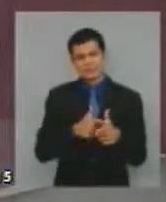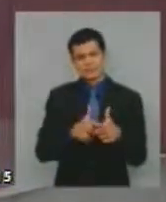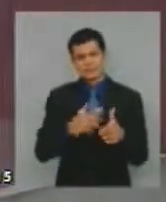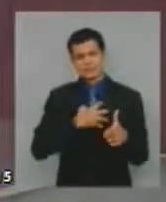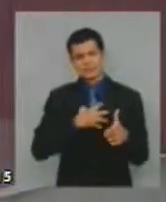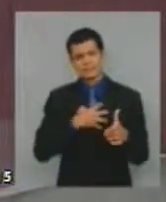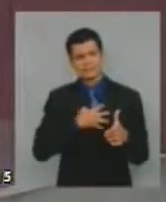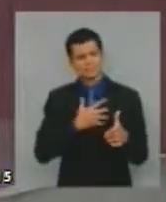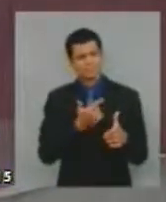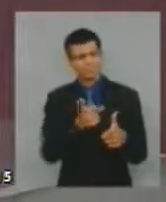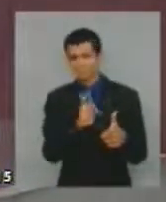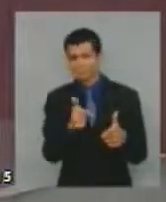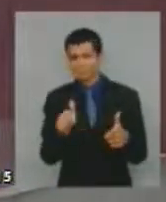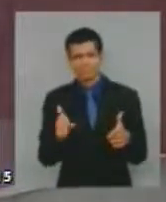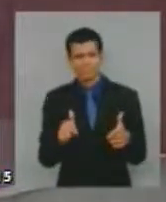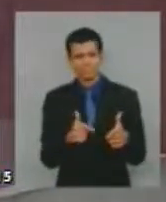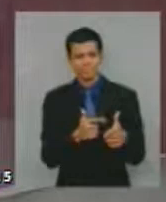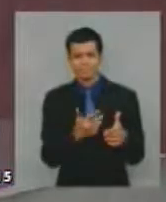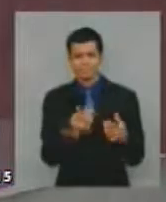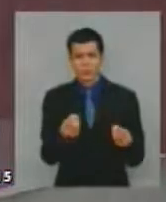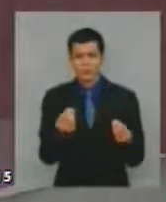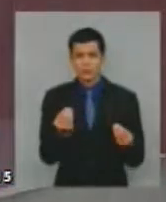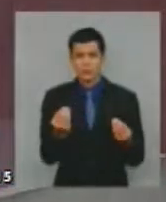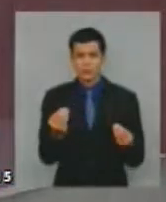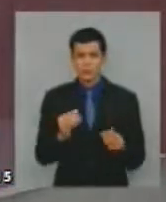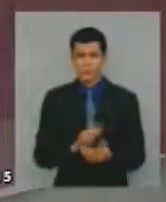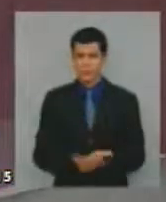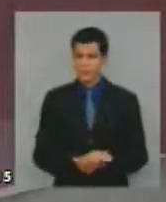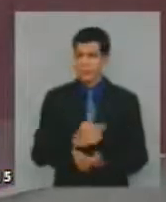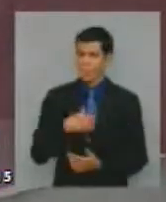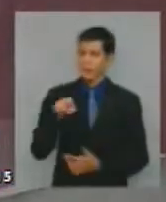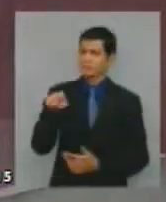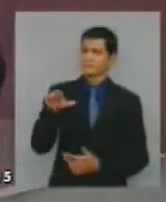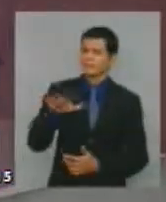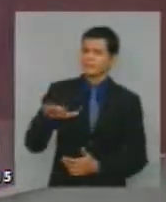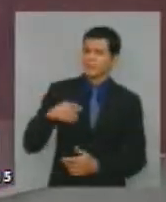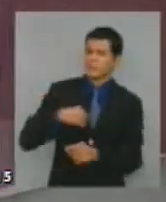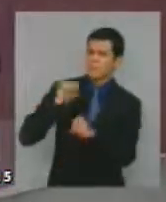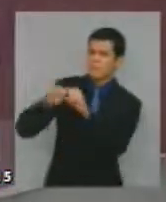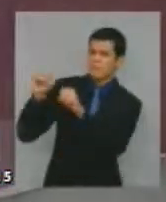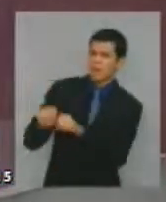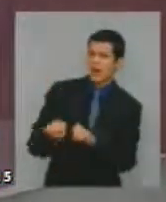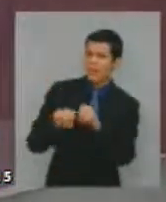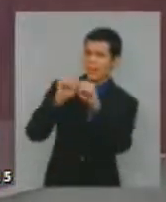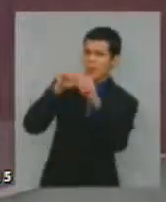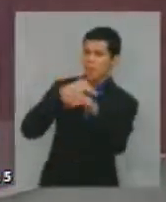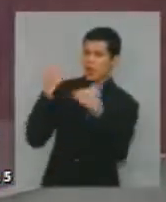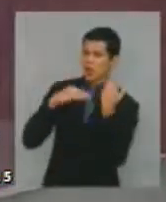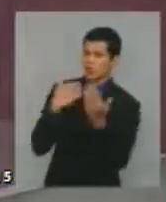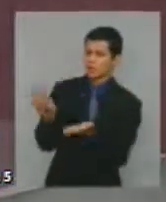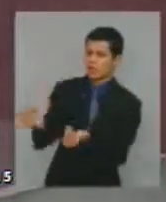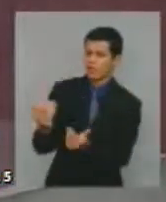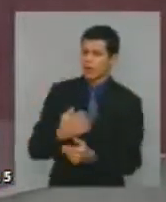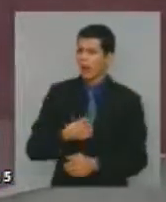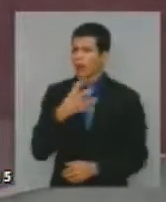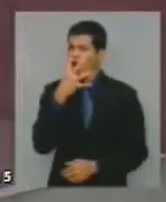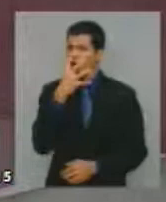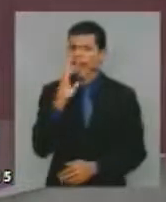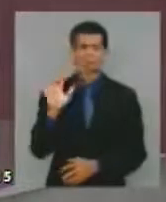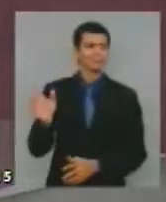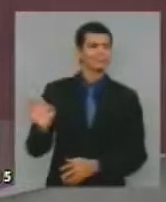Não é possível naturalizarmos o morticínio de jovens, sobretudo os habitantes das